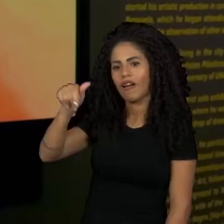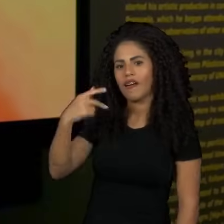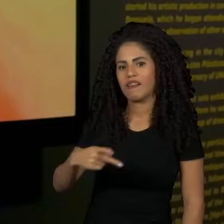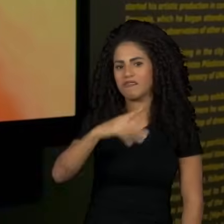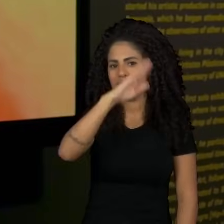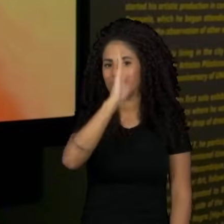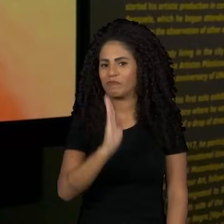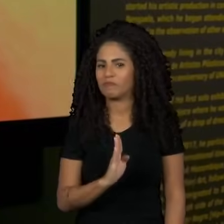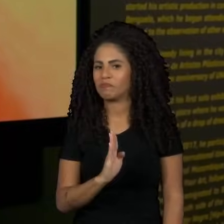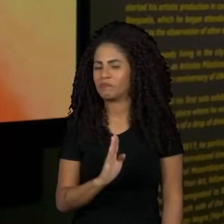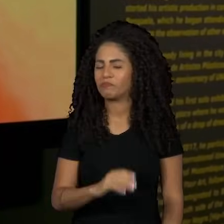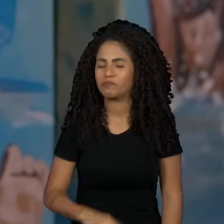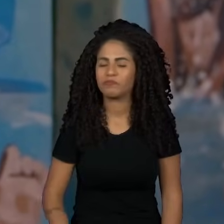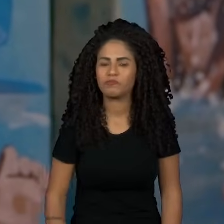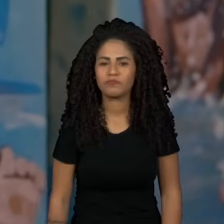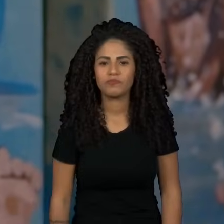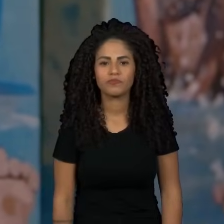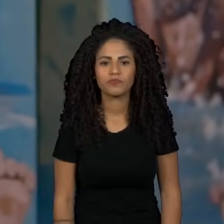né?